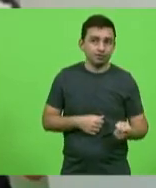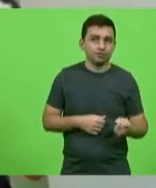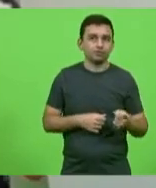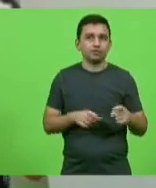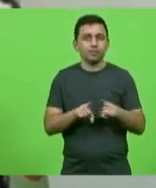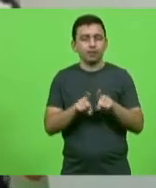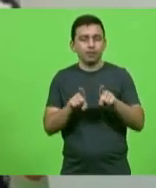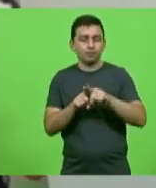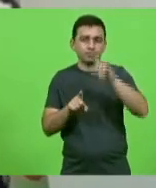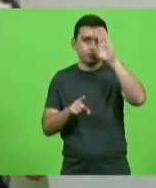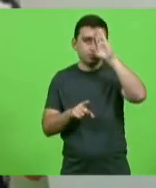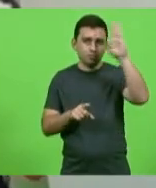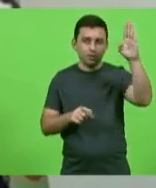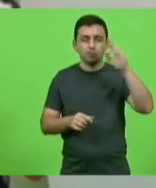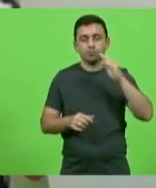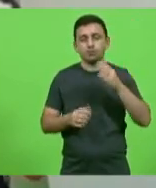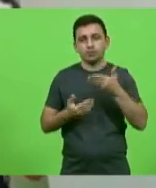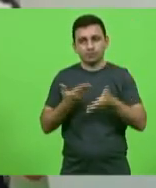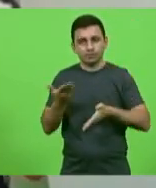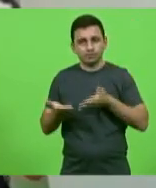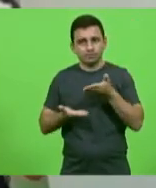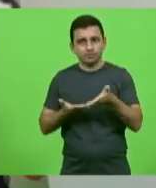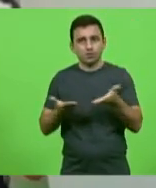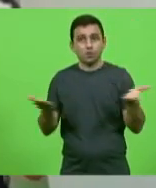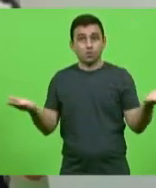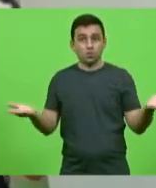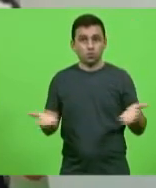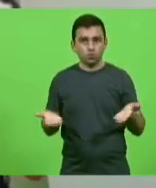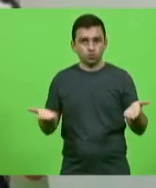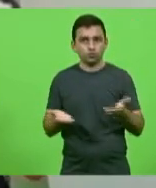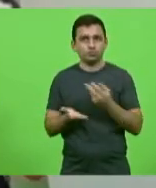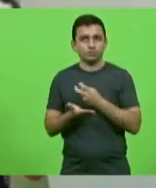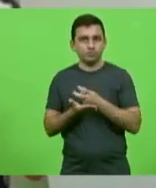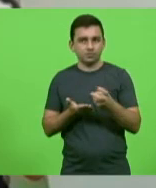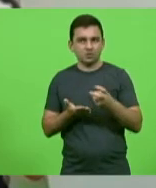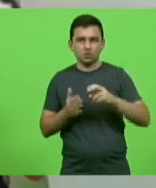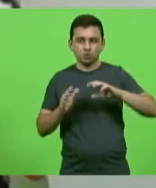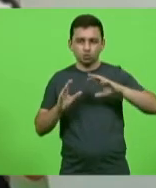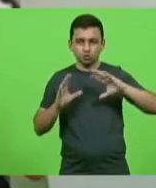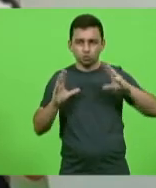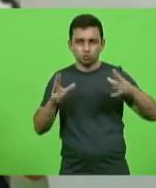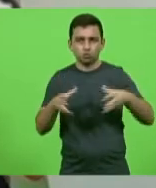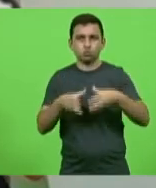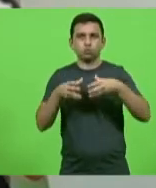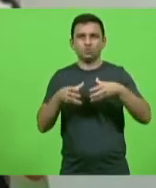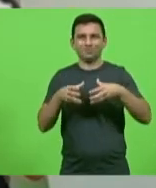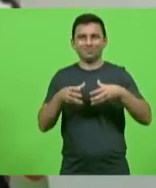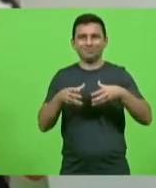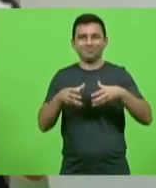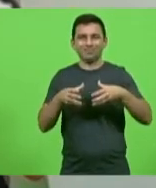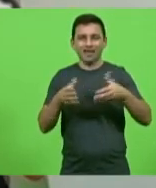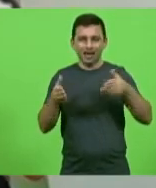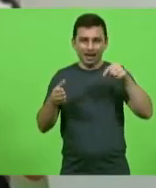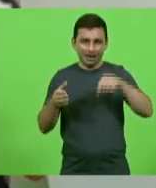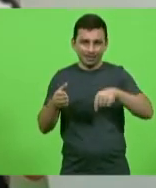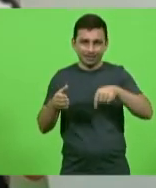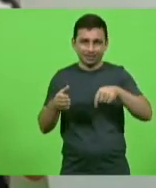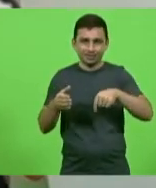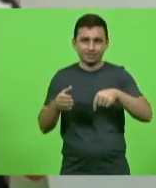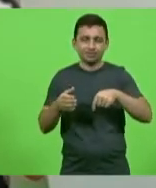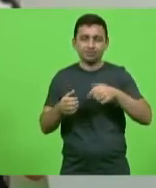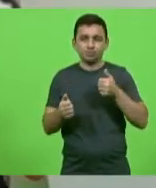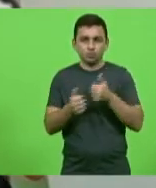e prioridades a serem atendidas Assim hoje o impeachment do conjunto da obra nesse tribunal especial